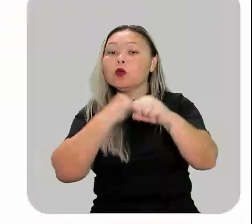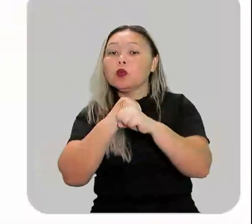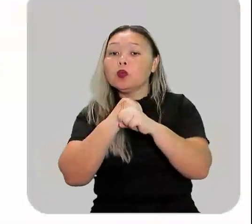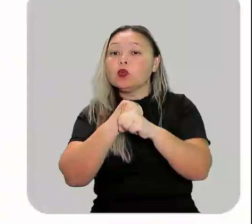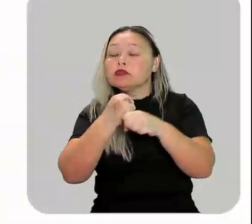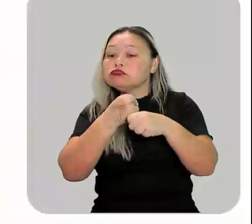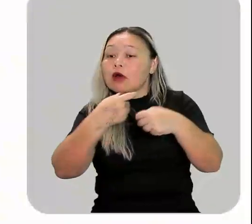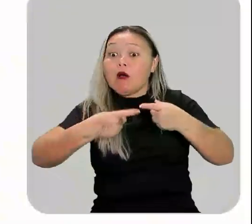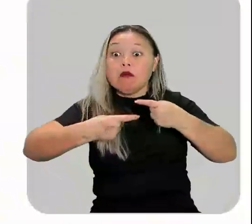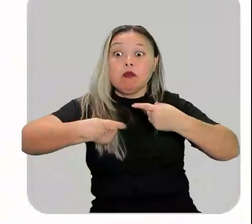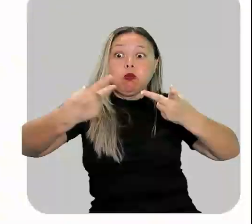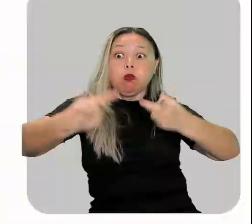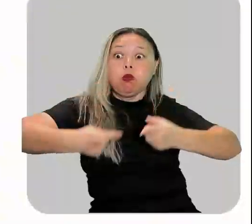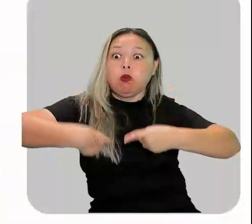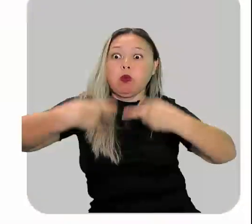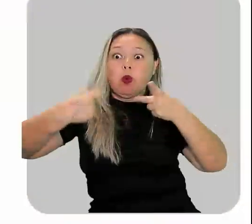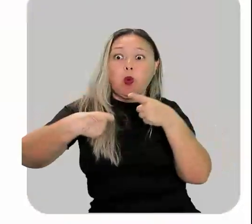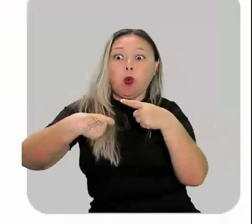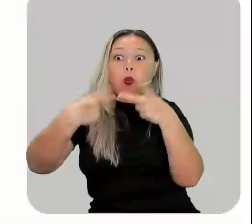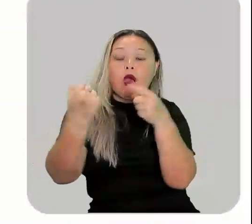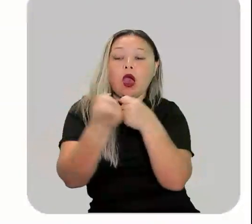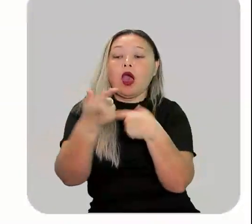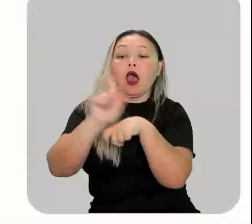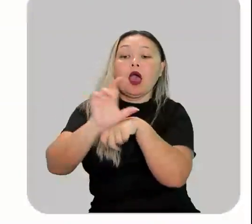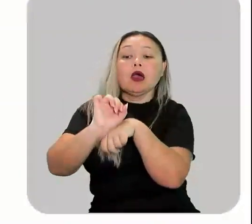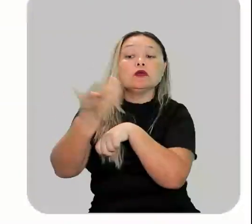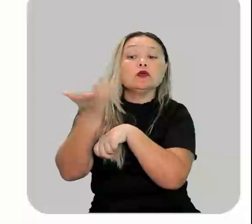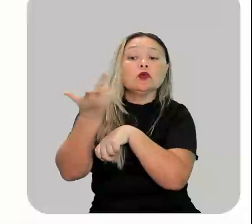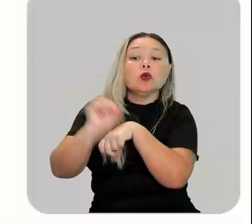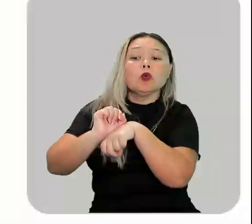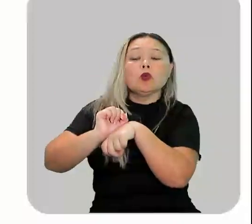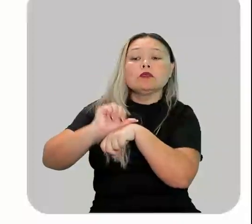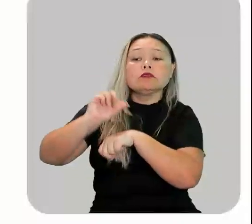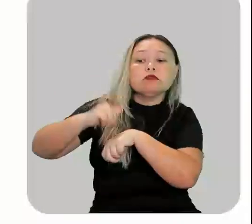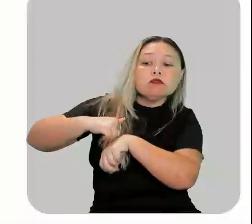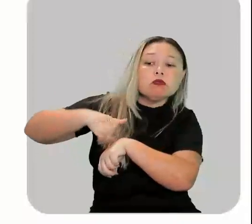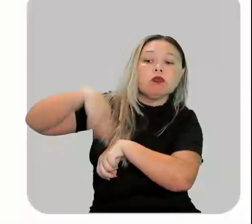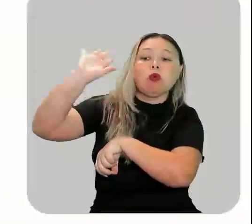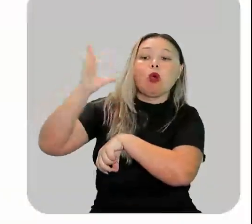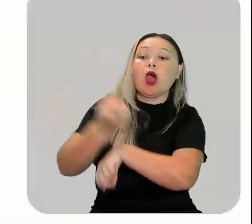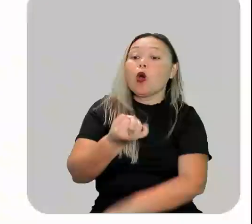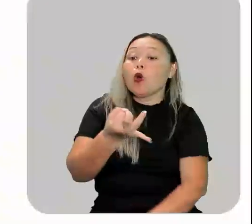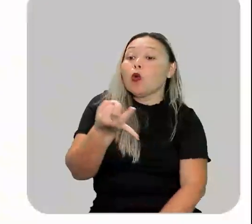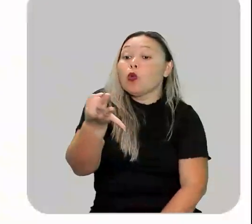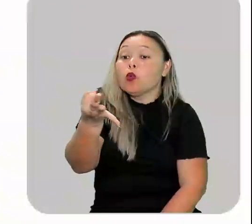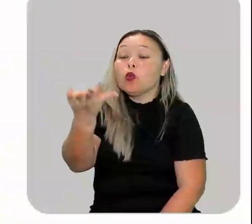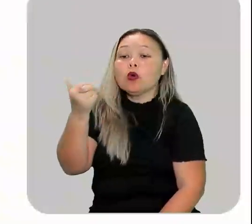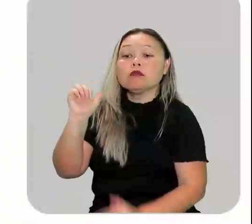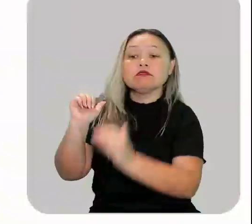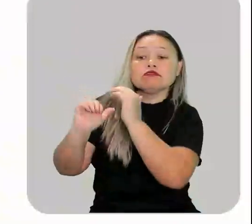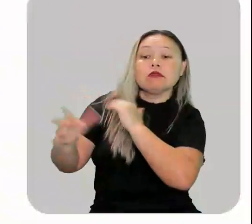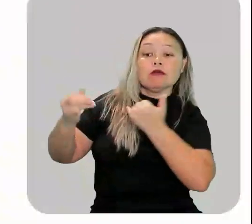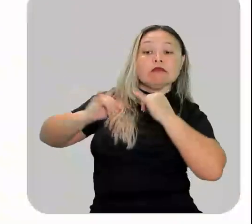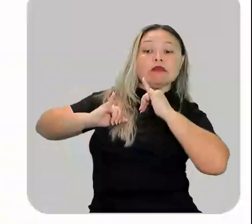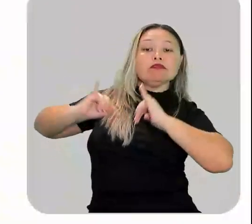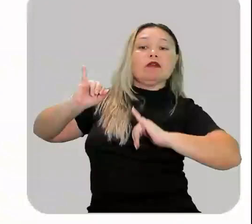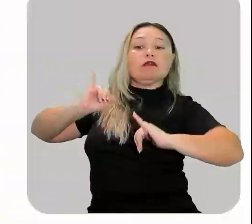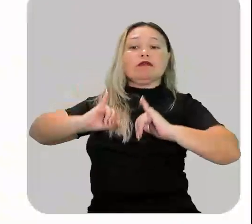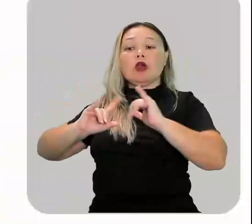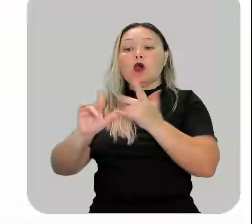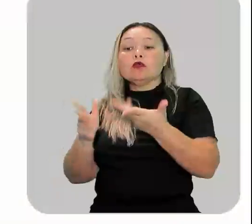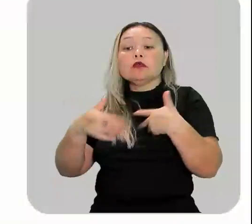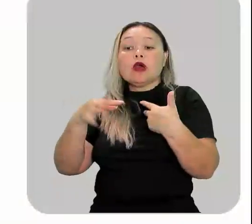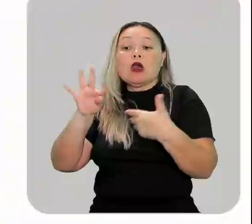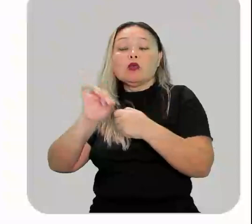e o aumento das vendas, a gerência pretende aumentar a quantidade estocada do perfume